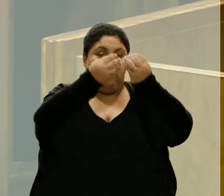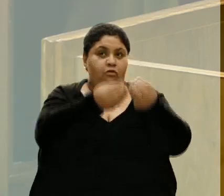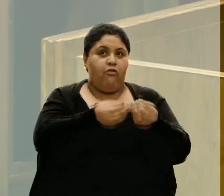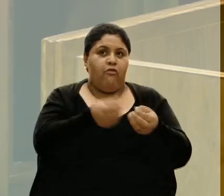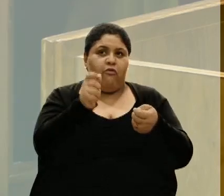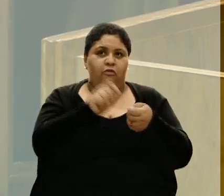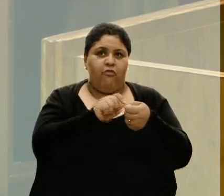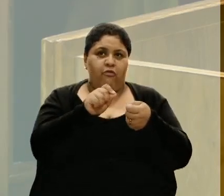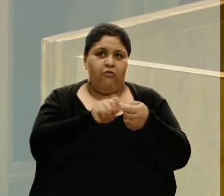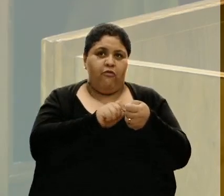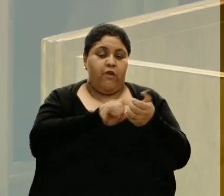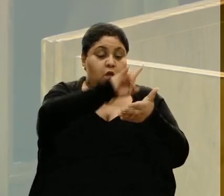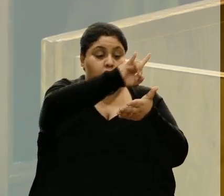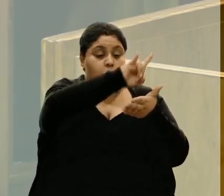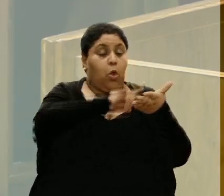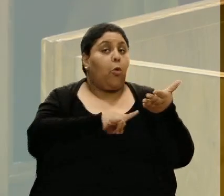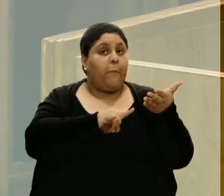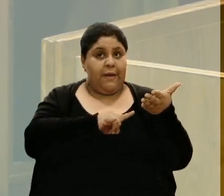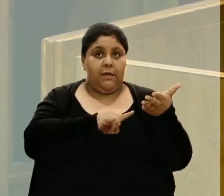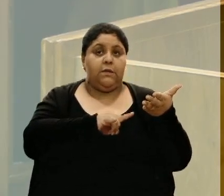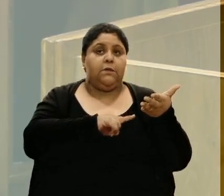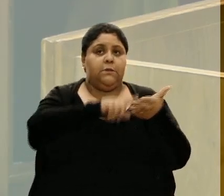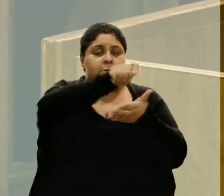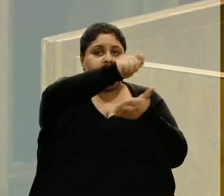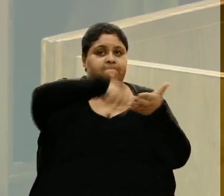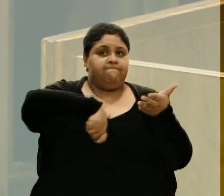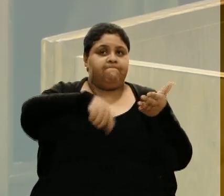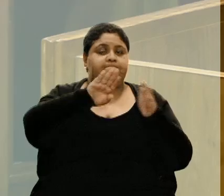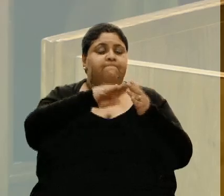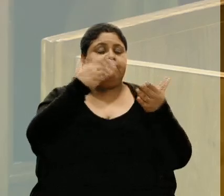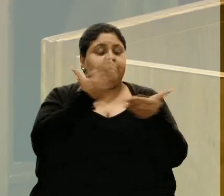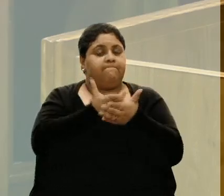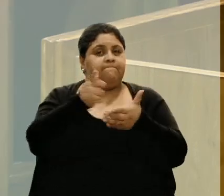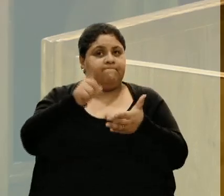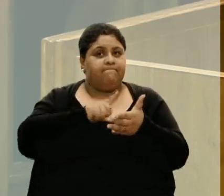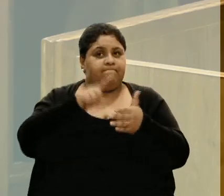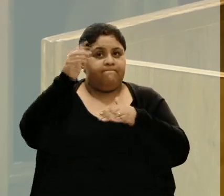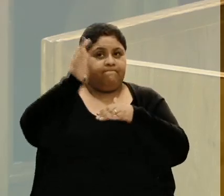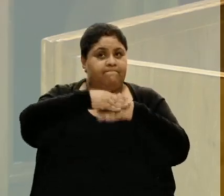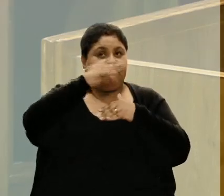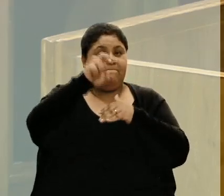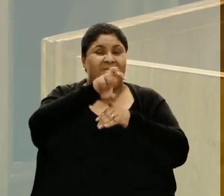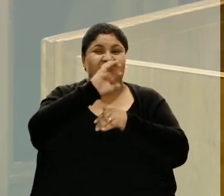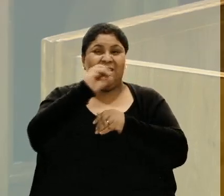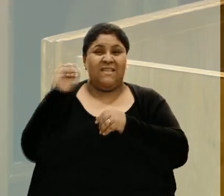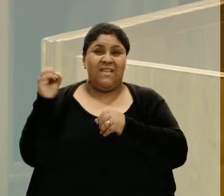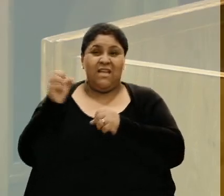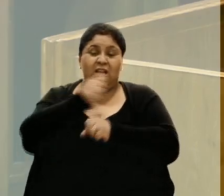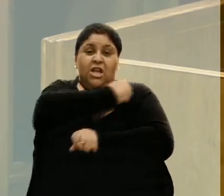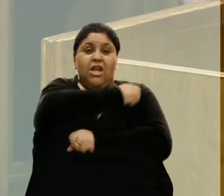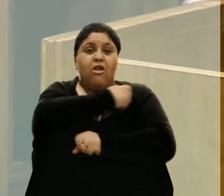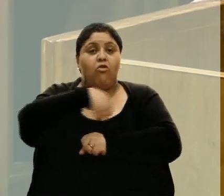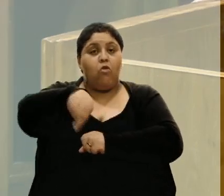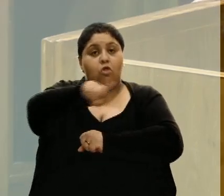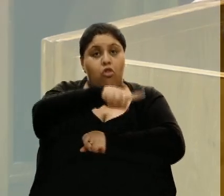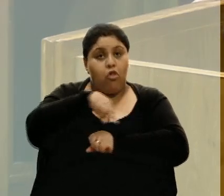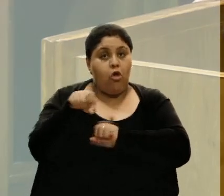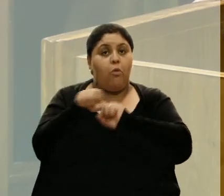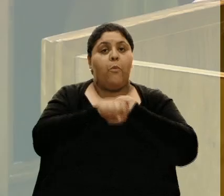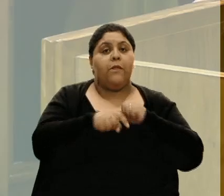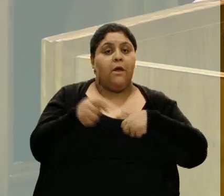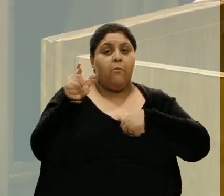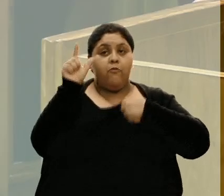feito um abaixo-assinado. É uma escola que tem mais de 500 estudantes e nós podemos ver